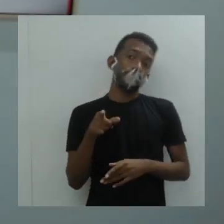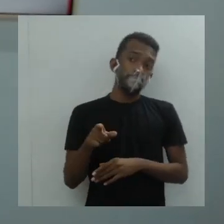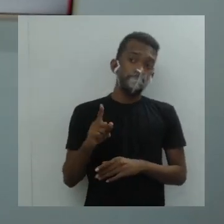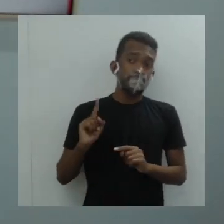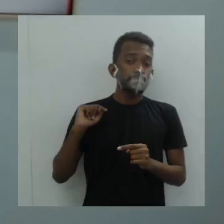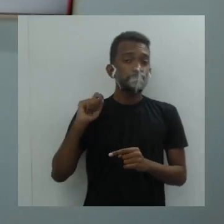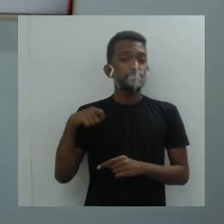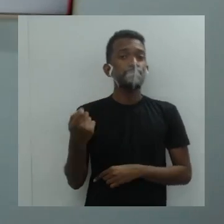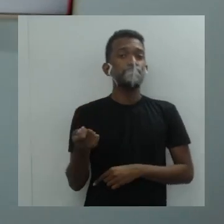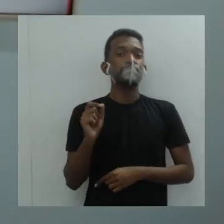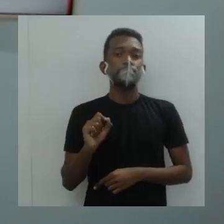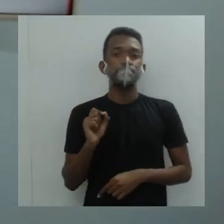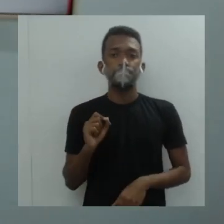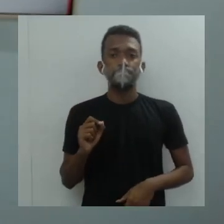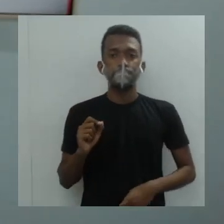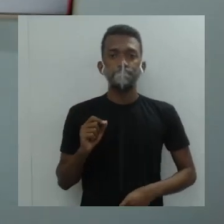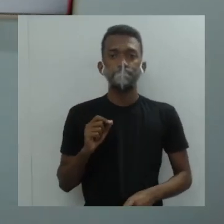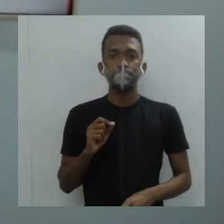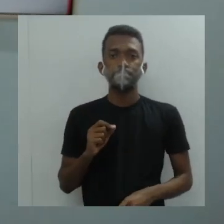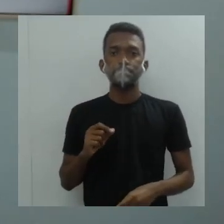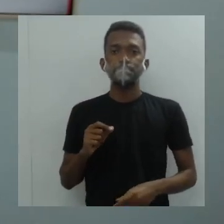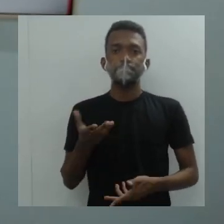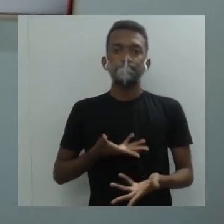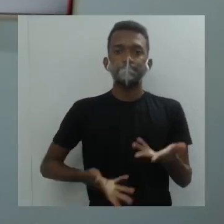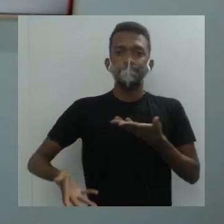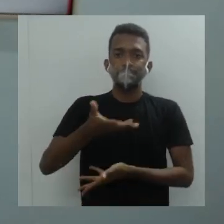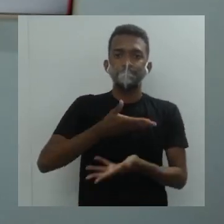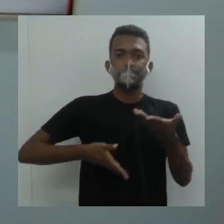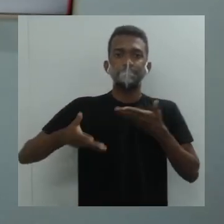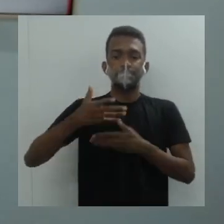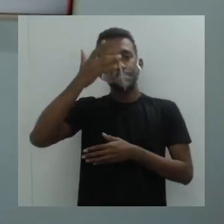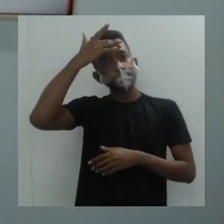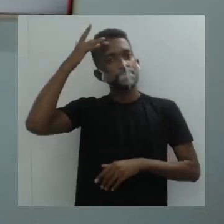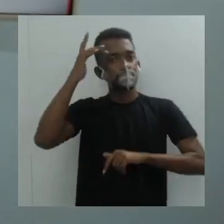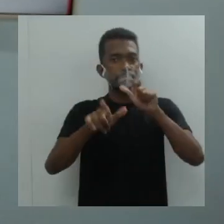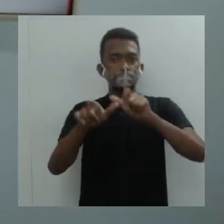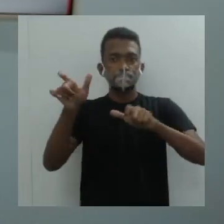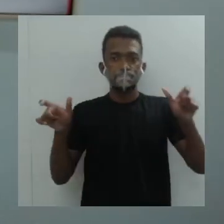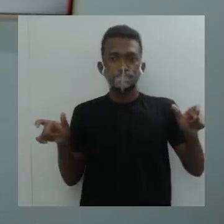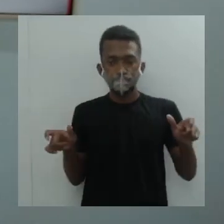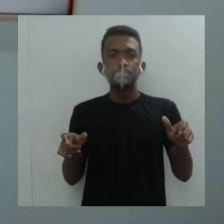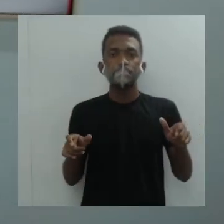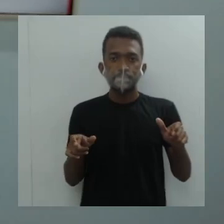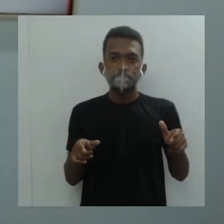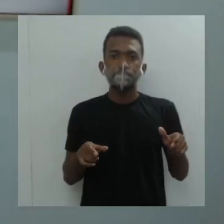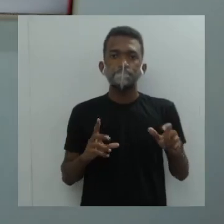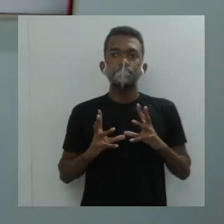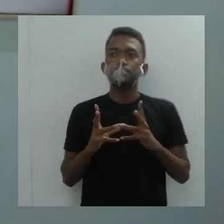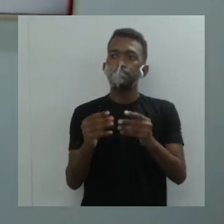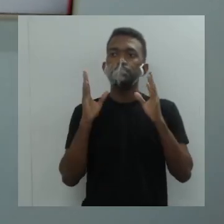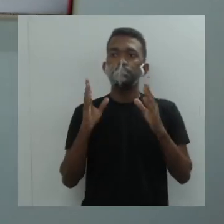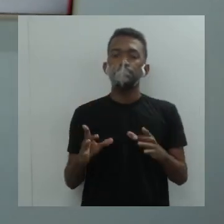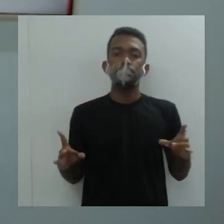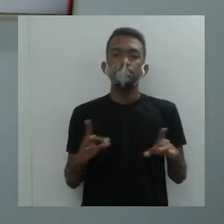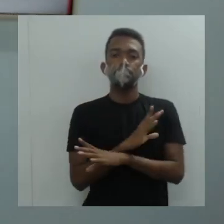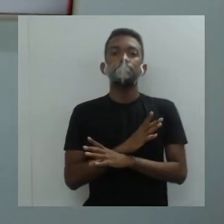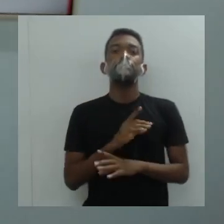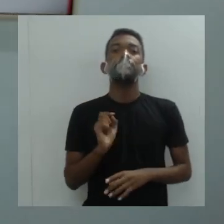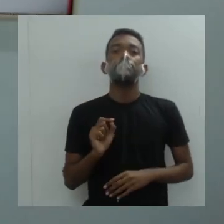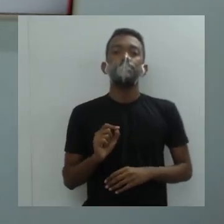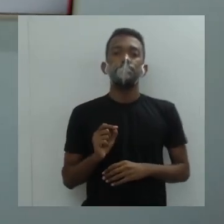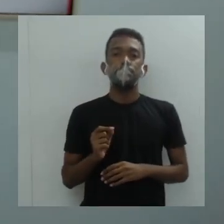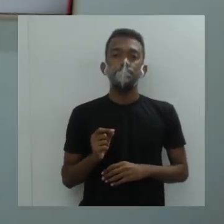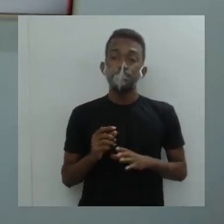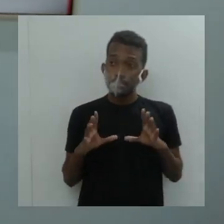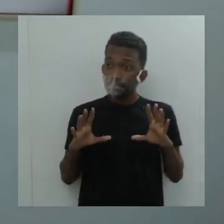trouxe, na questão relacional entre as pessoas, tudo isso,